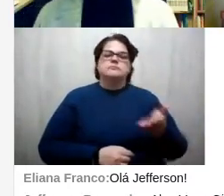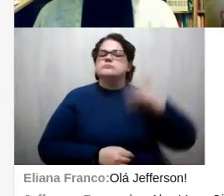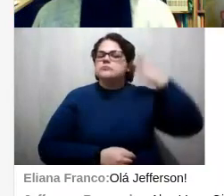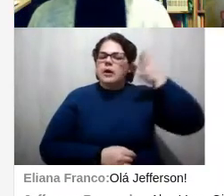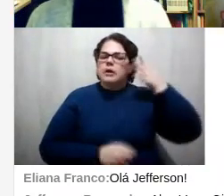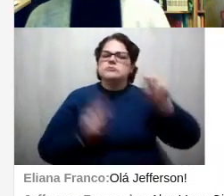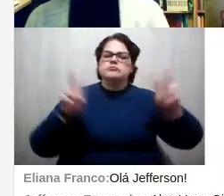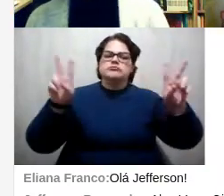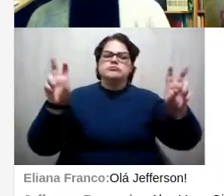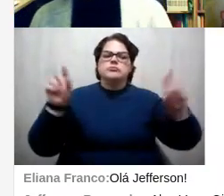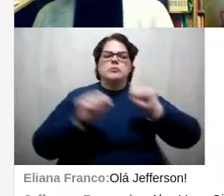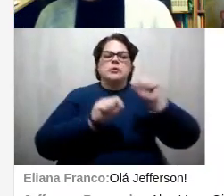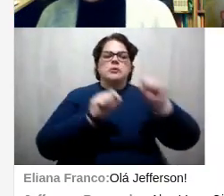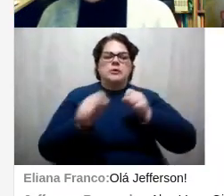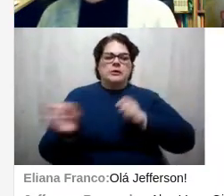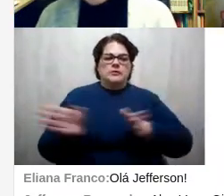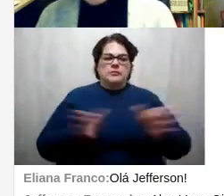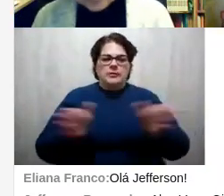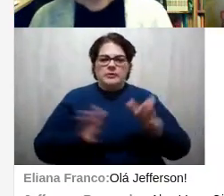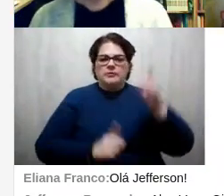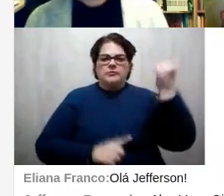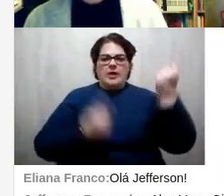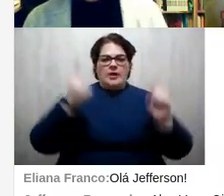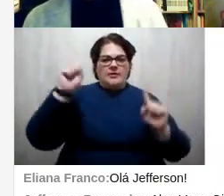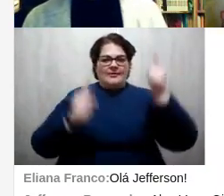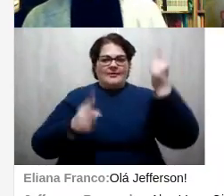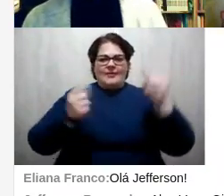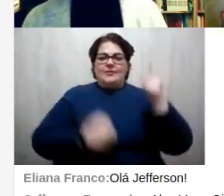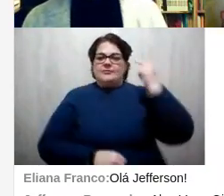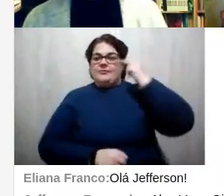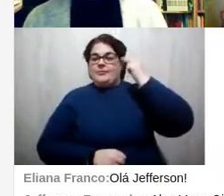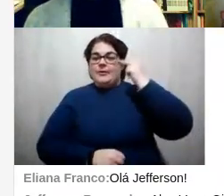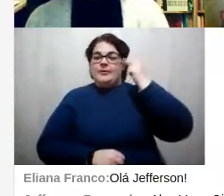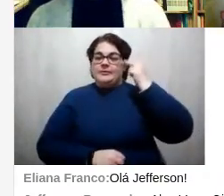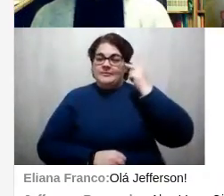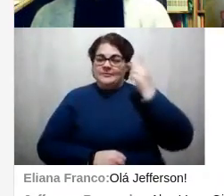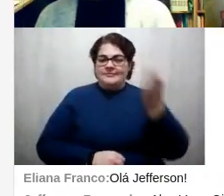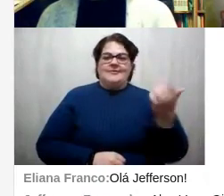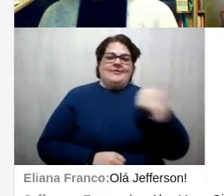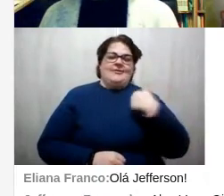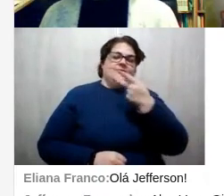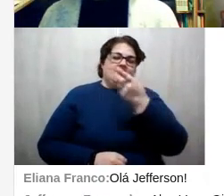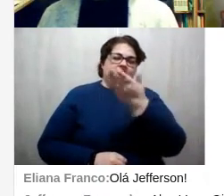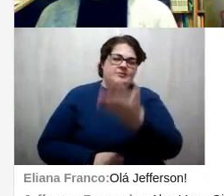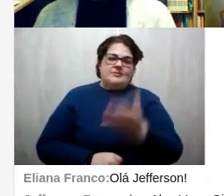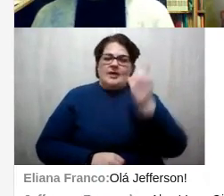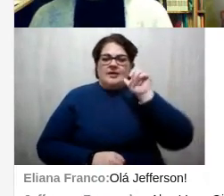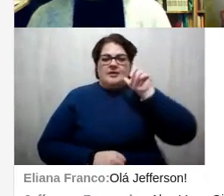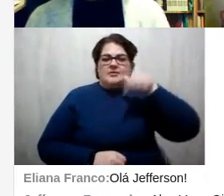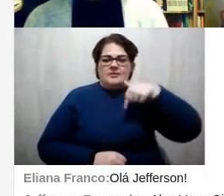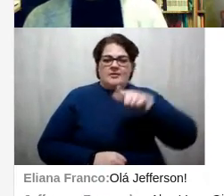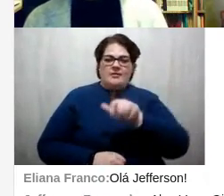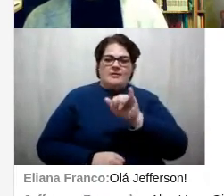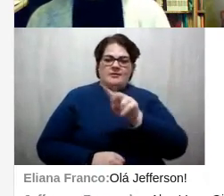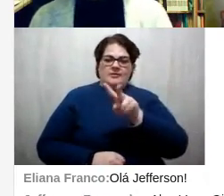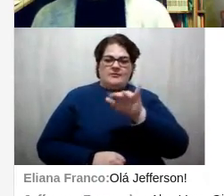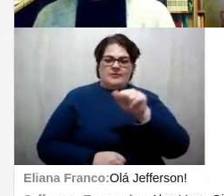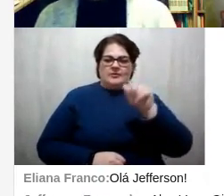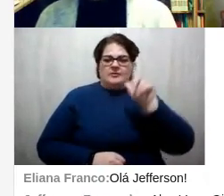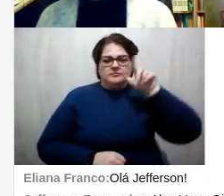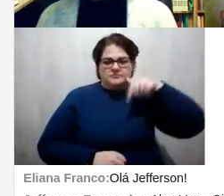acessibilidade no Carnaval de São Paulo. Então, já estava comentando aqui com a Lívia, que nós optamos por encerrar